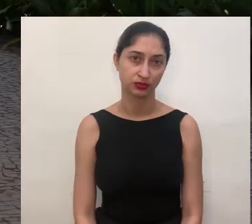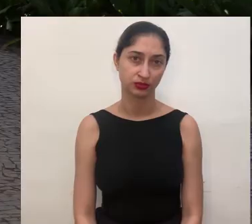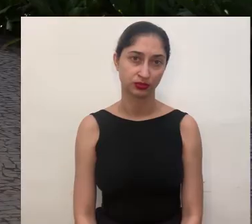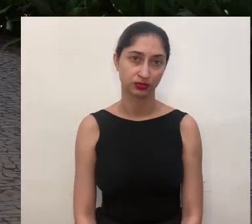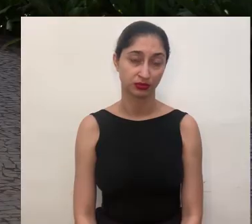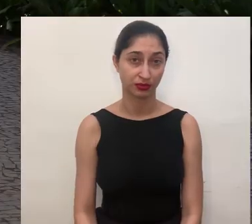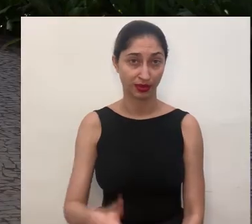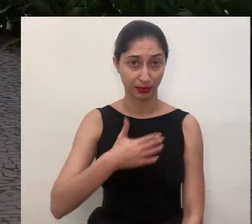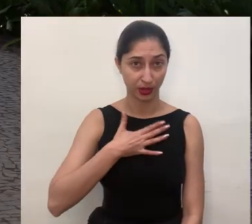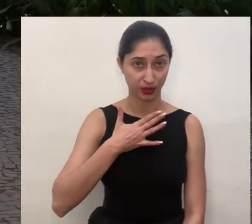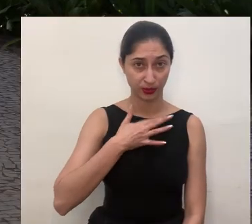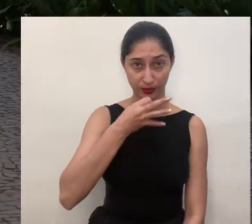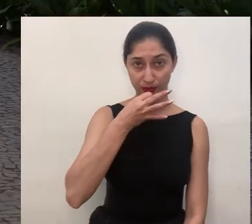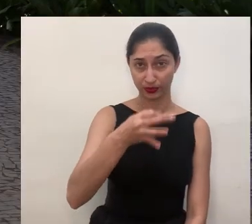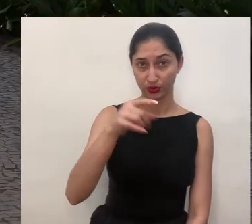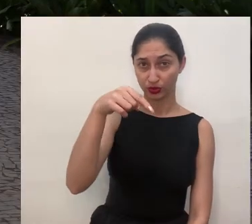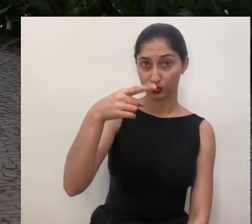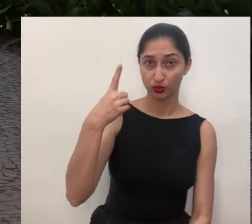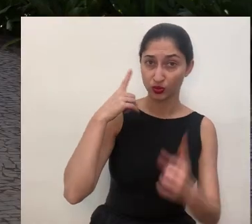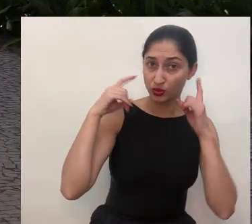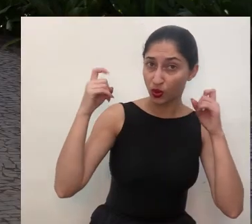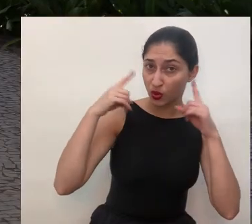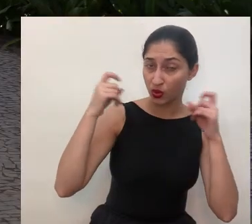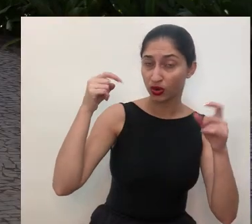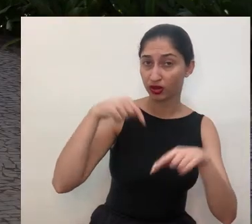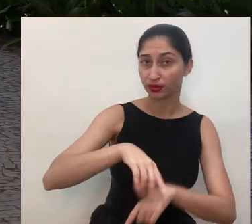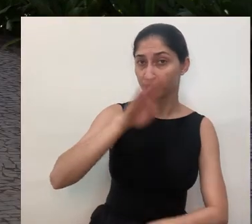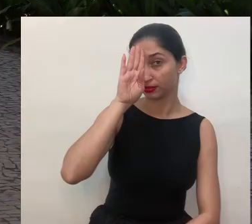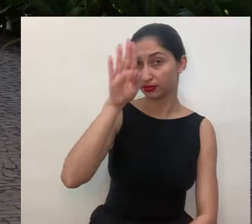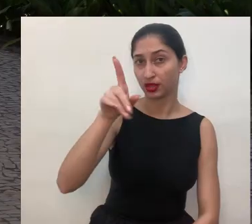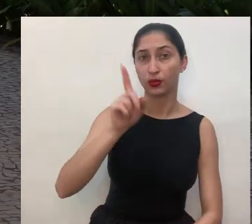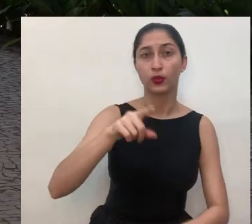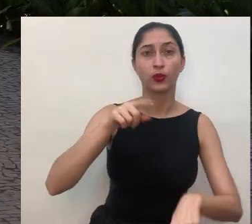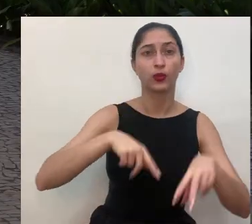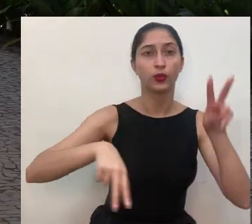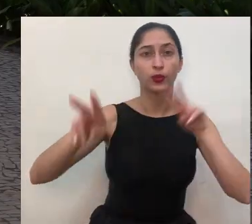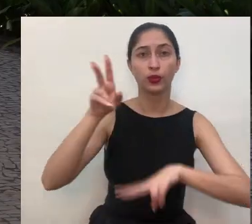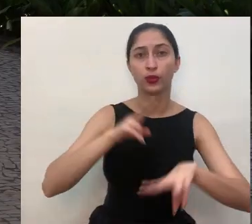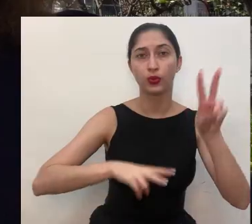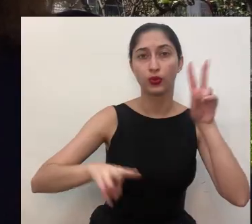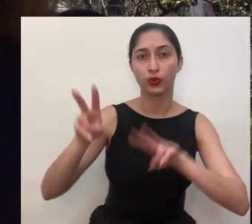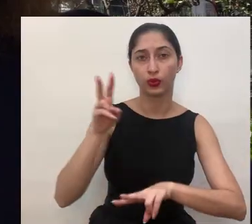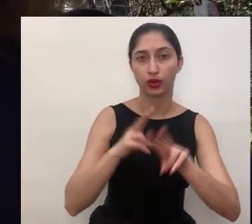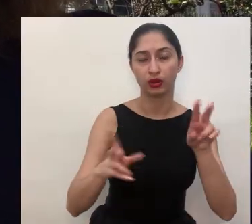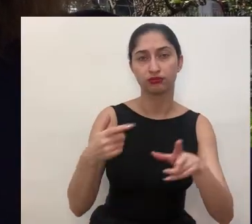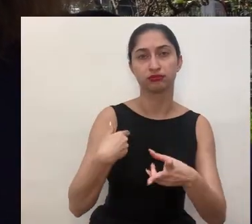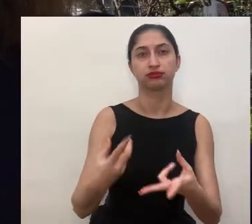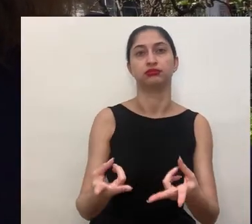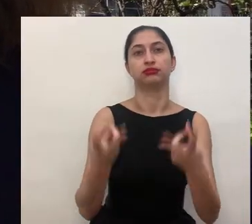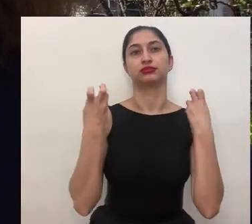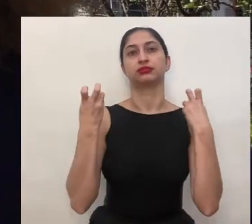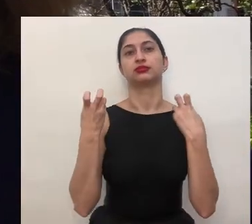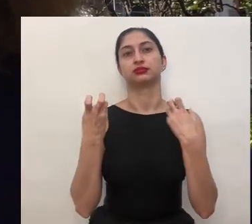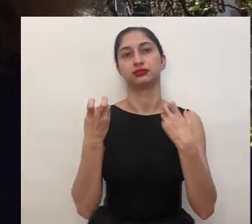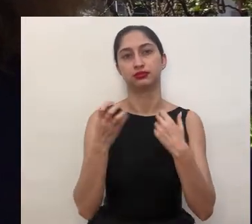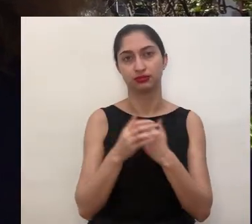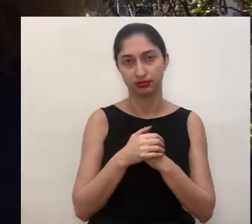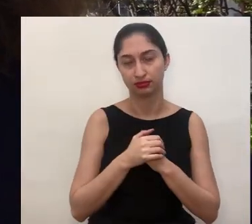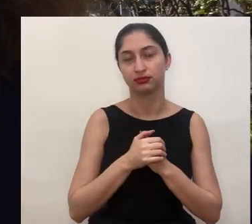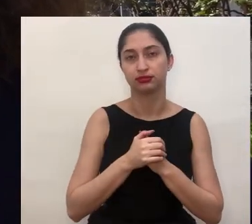Para mim, o som aqui foi o vento que eu reparei e é um